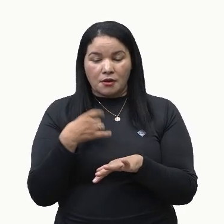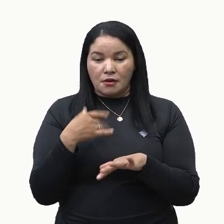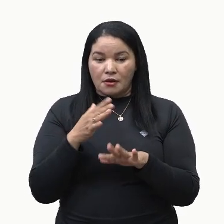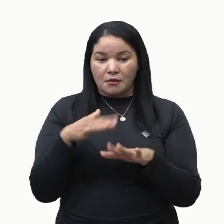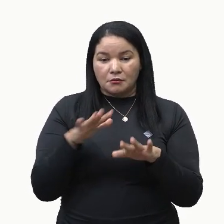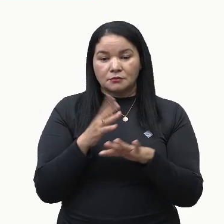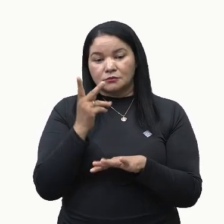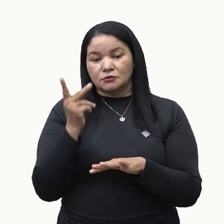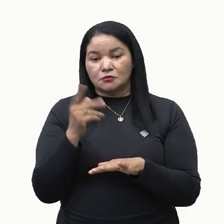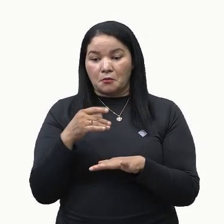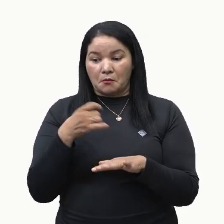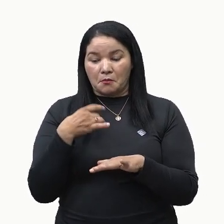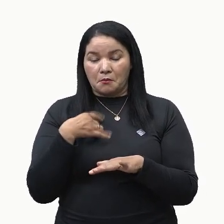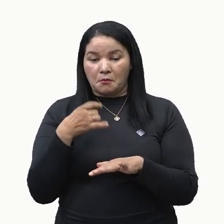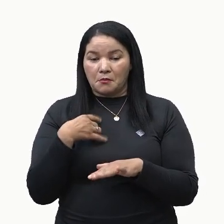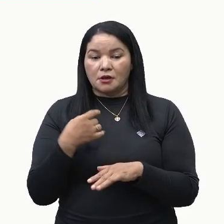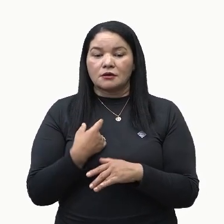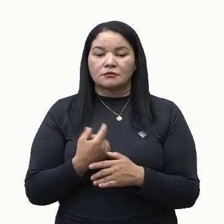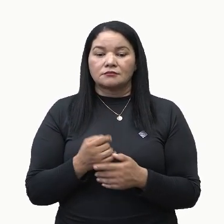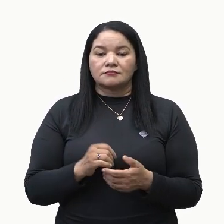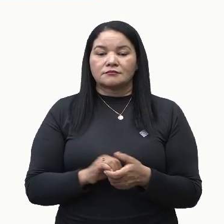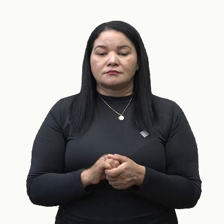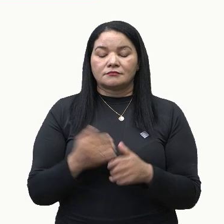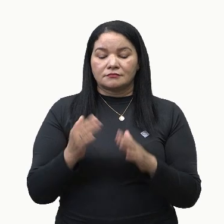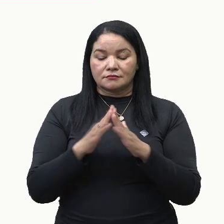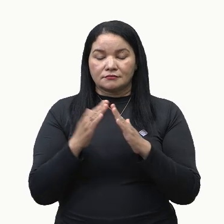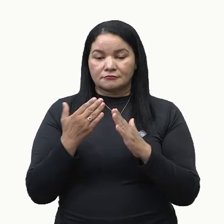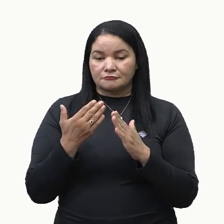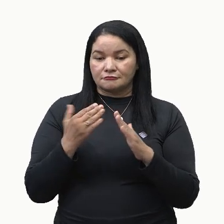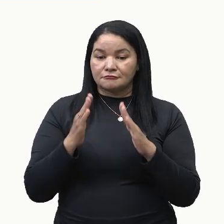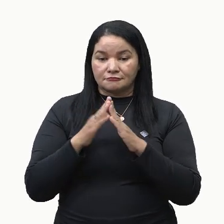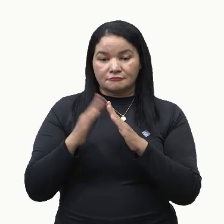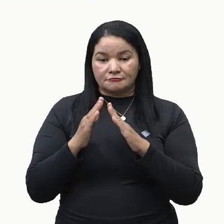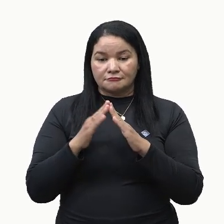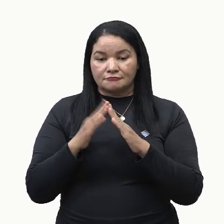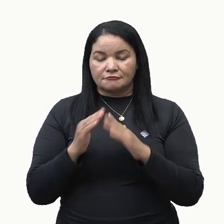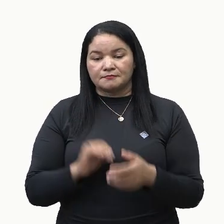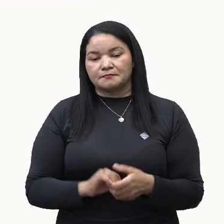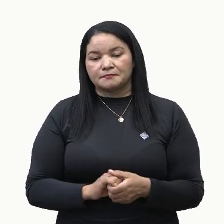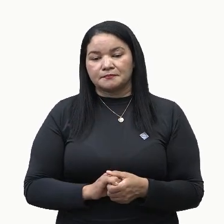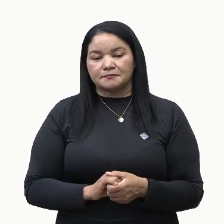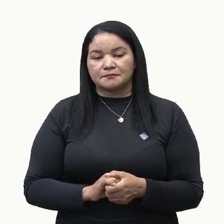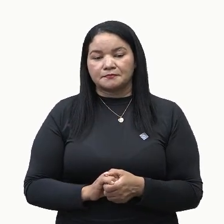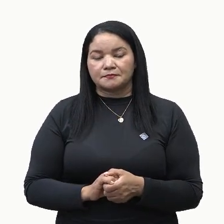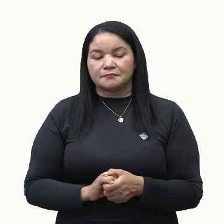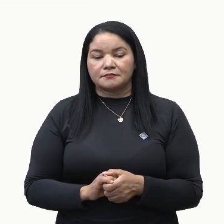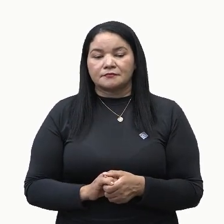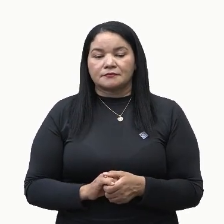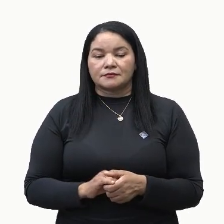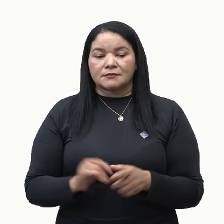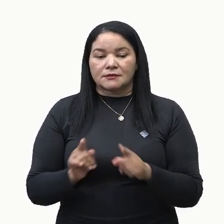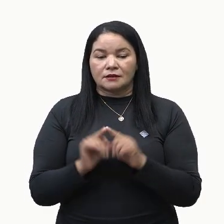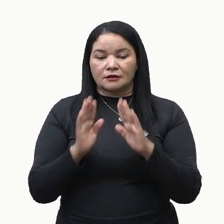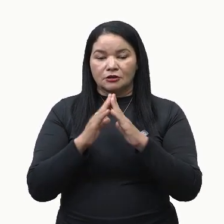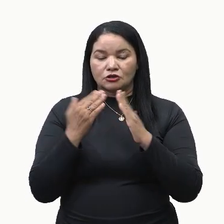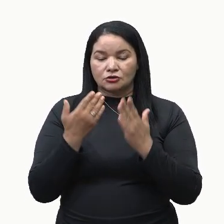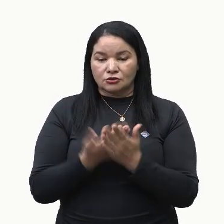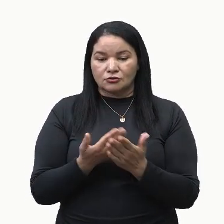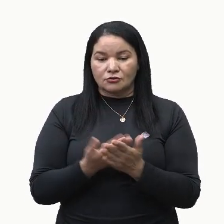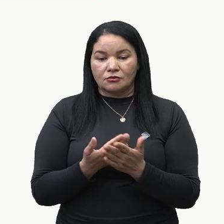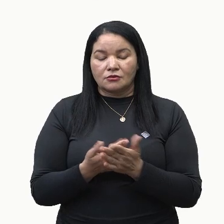Ele era, ele morava. Não é isso? Muito bem. E na escola até o professor com